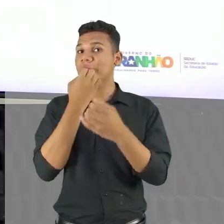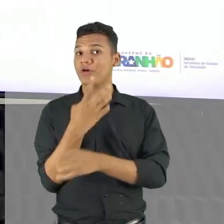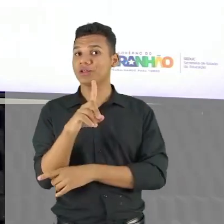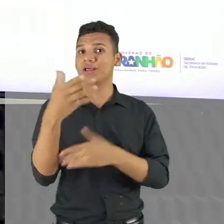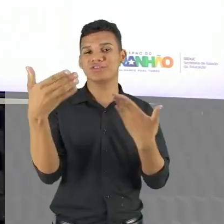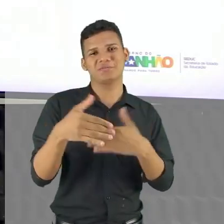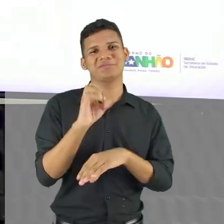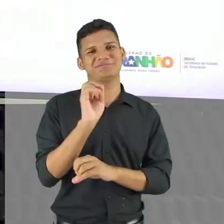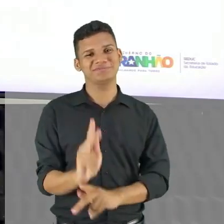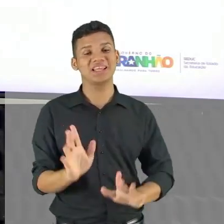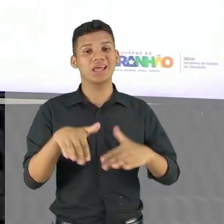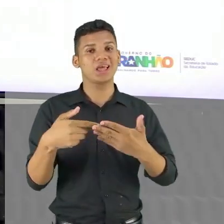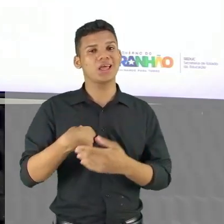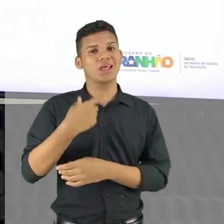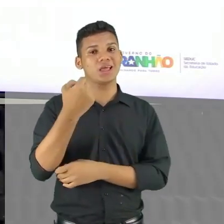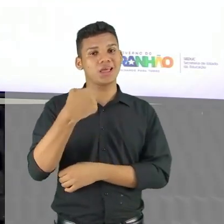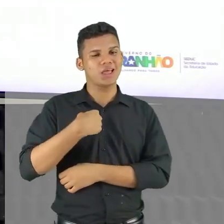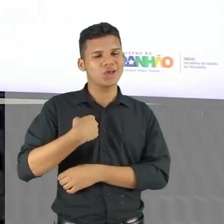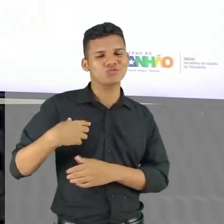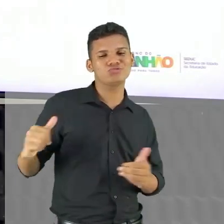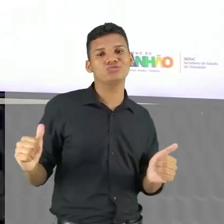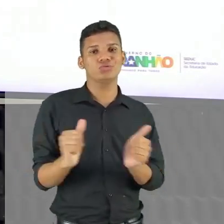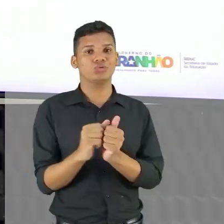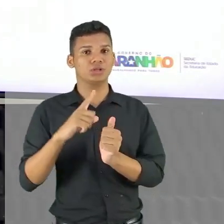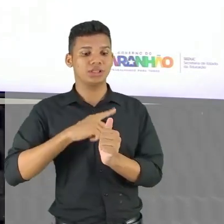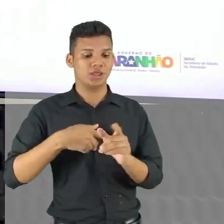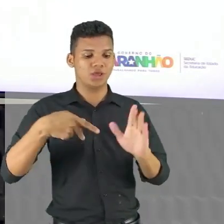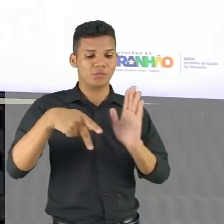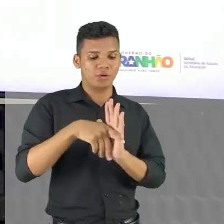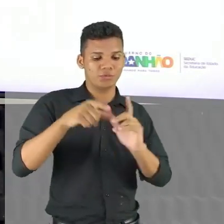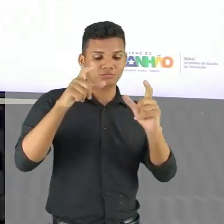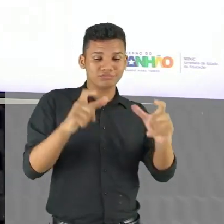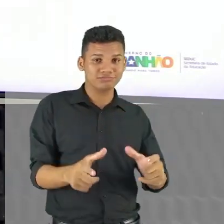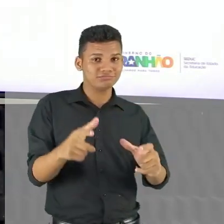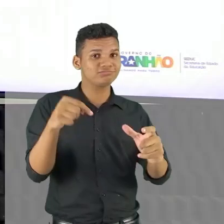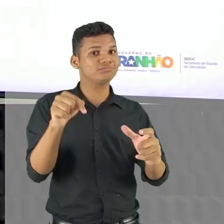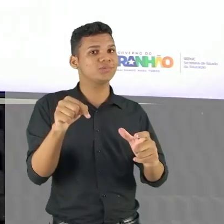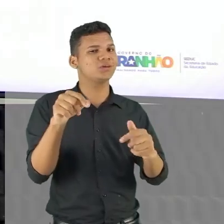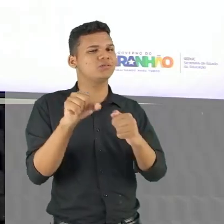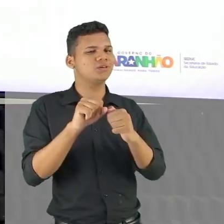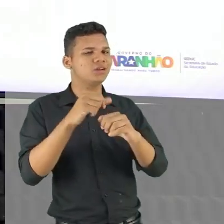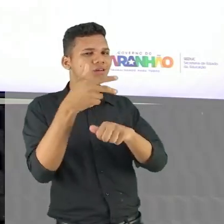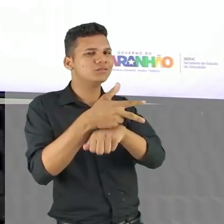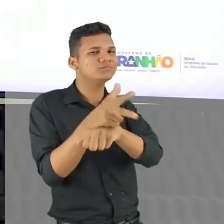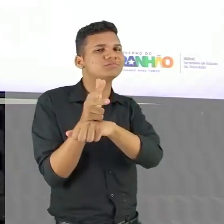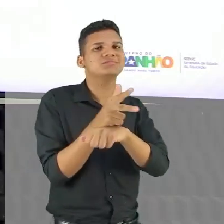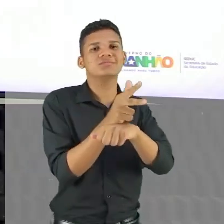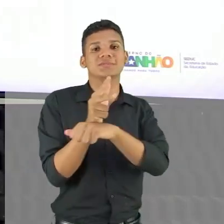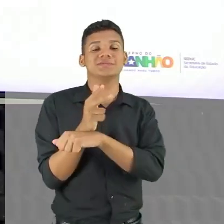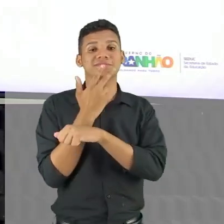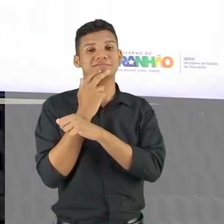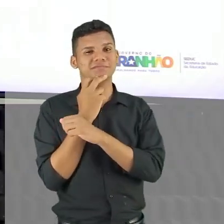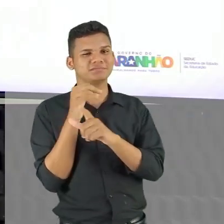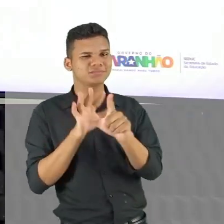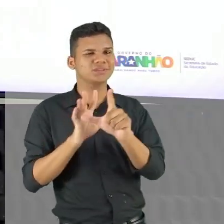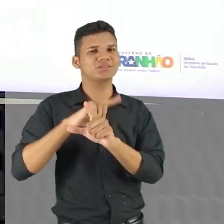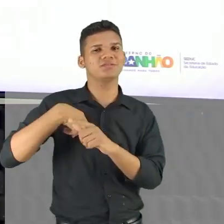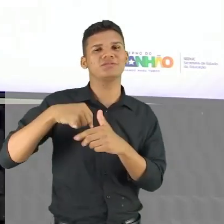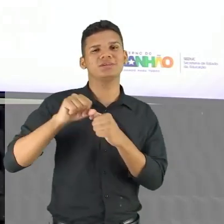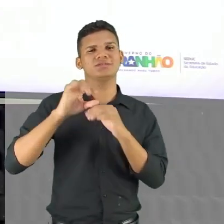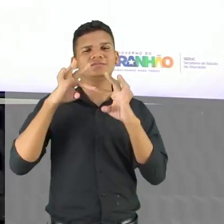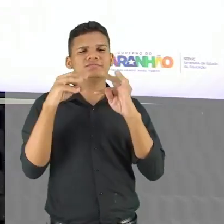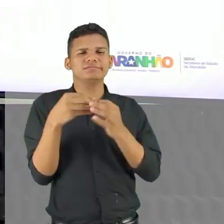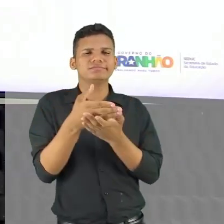sua prova. Eu e uma dezena de pessoas aqui no estúdio da plataforma Gonçalves Dias, a gente está fazendo de tudo, com muito carinho, para